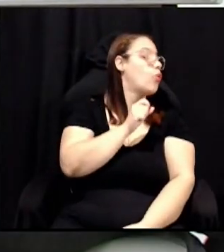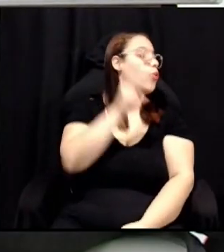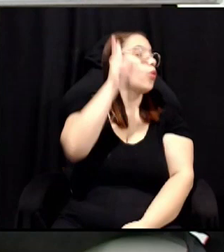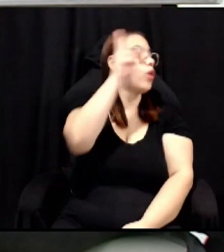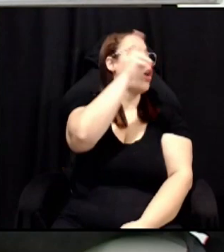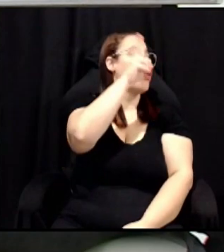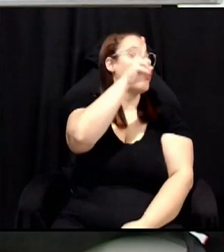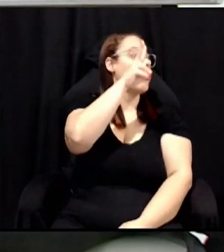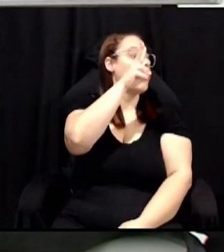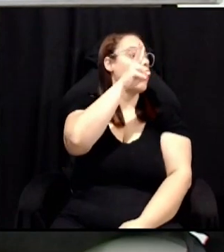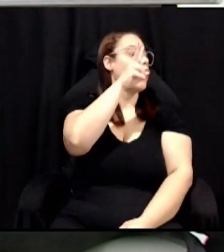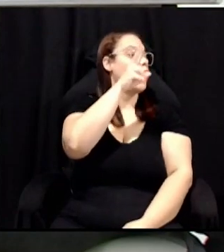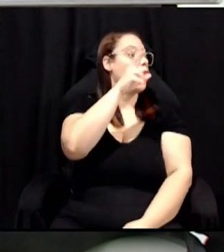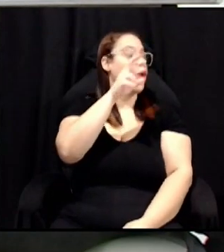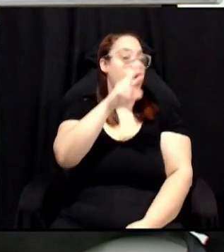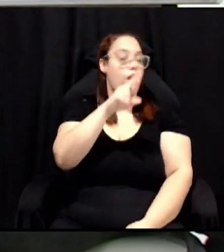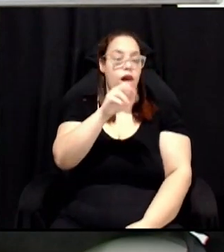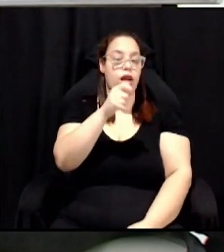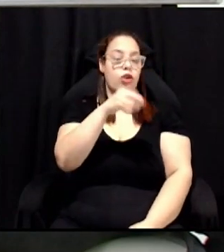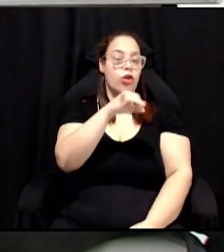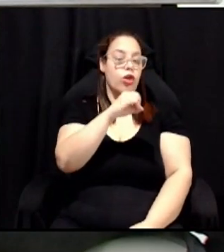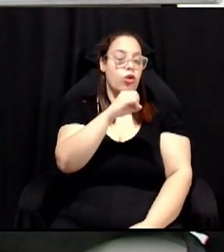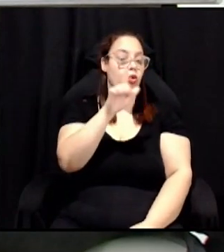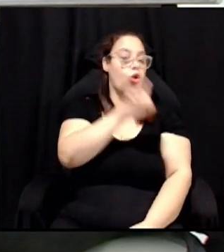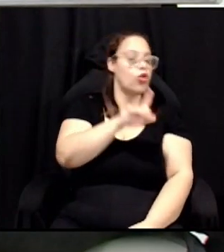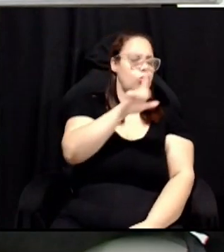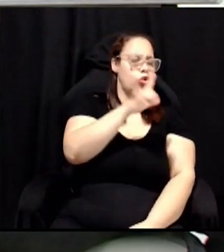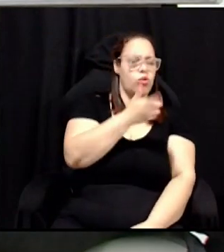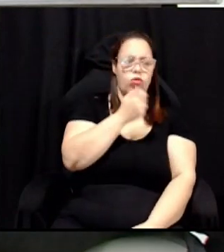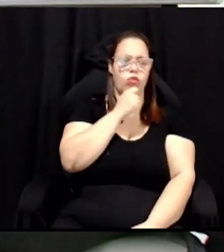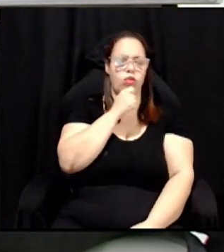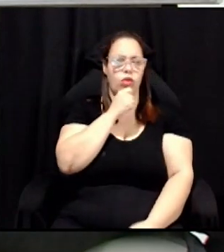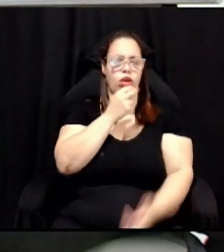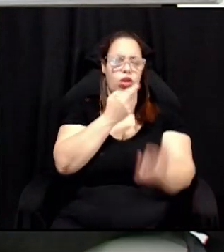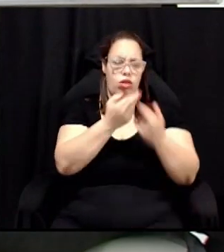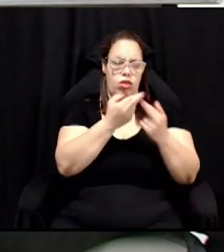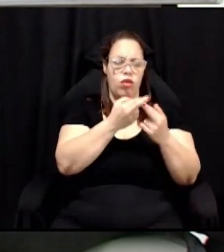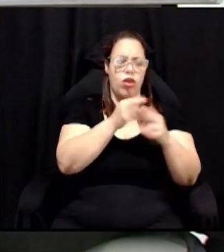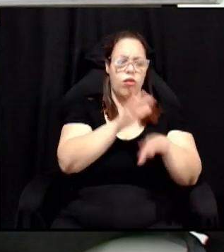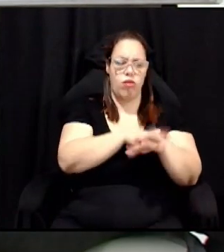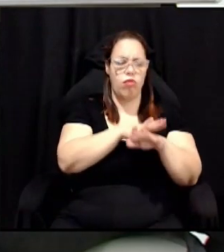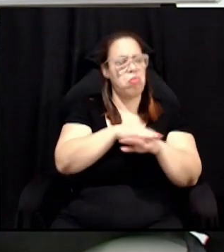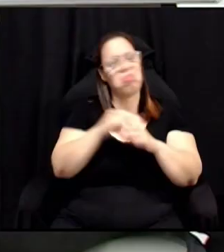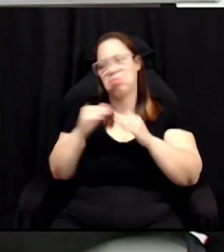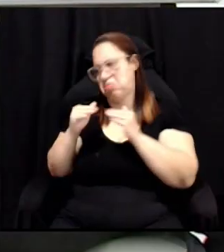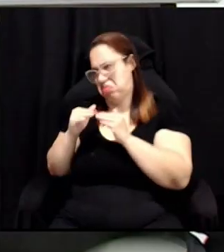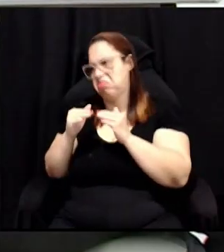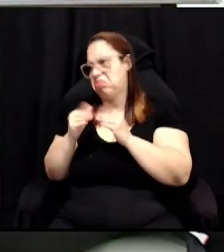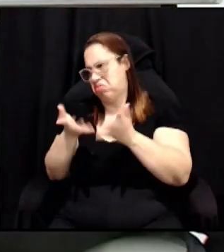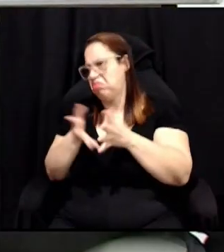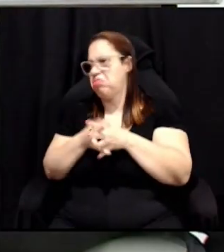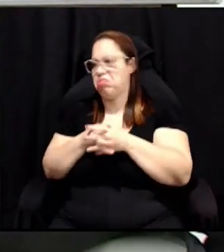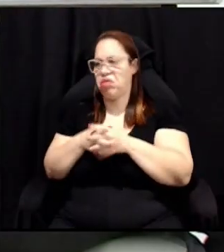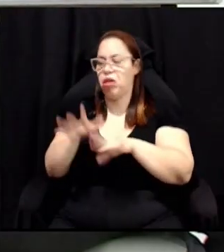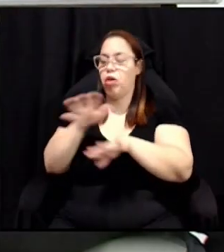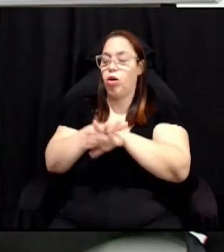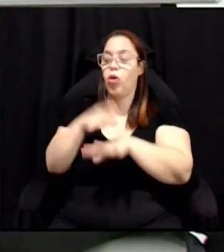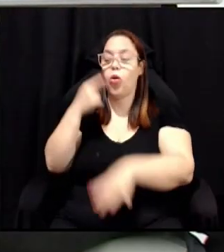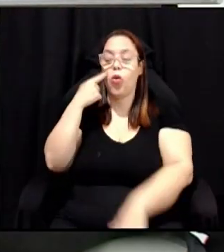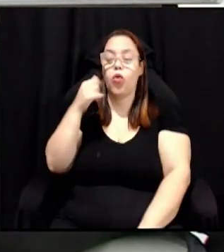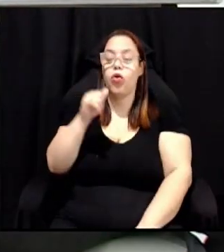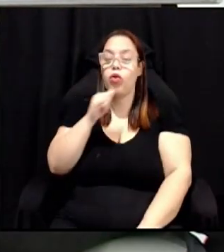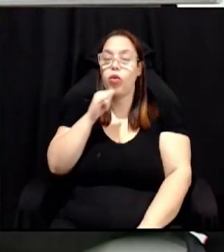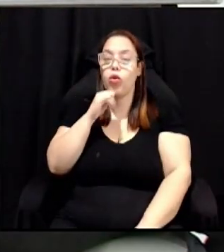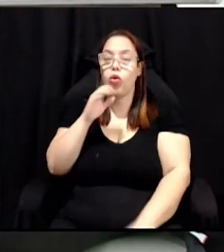raciocínio lógico, também tem a ver com a matemática. Com certeza, puramente matemática. Quando a gente vê, por exemplo, em concursos que